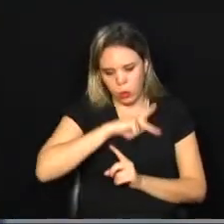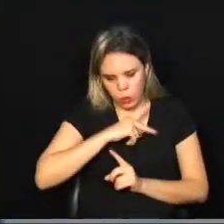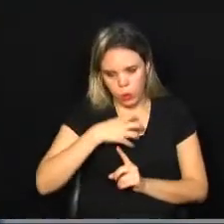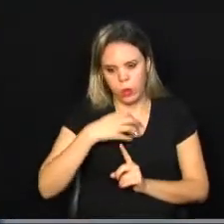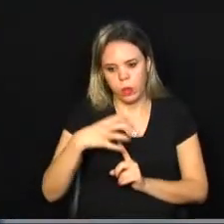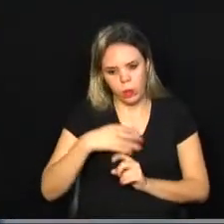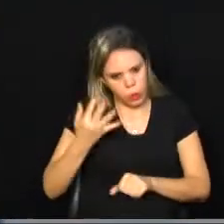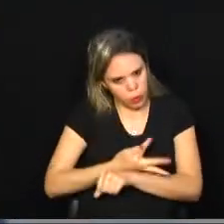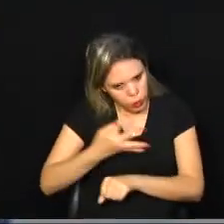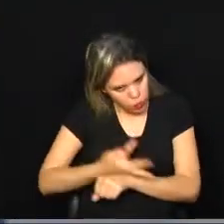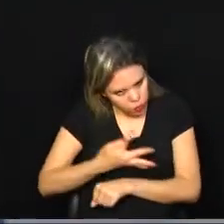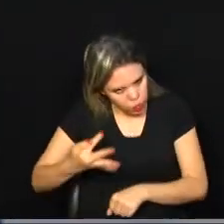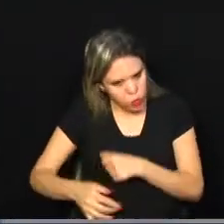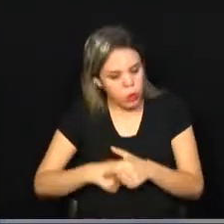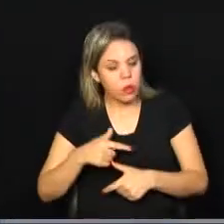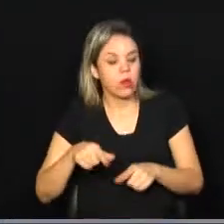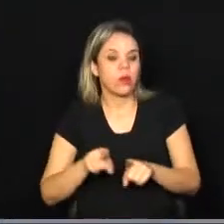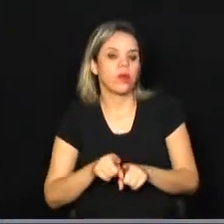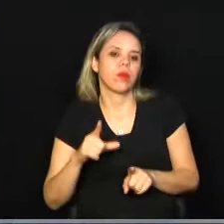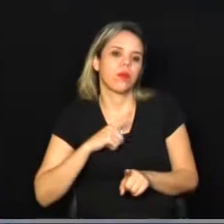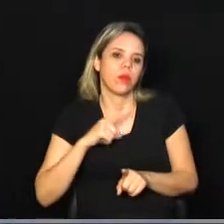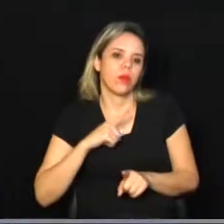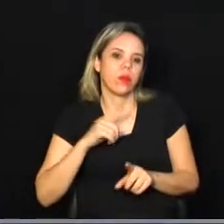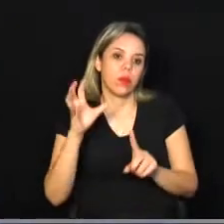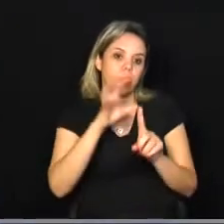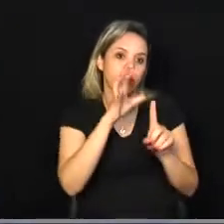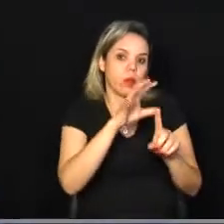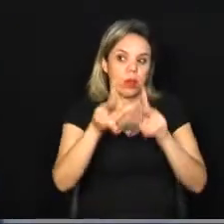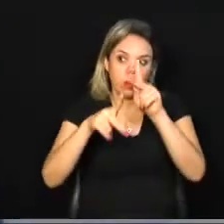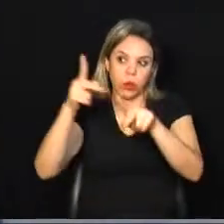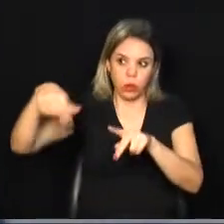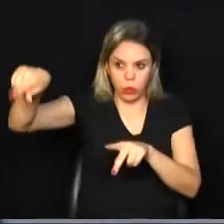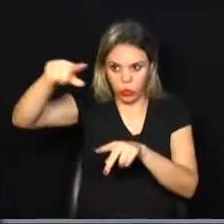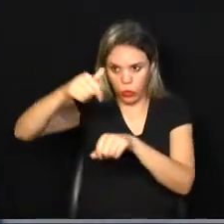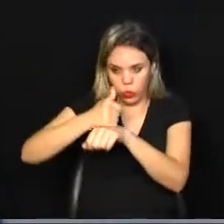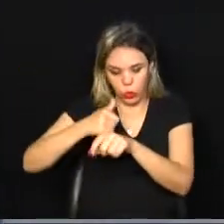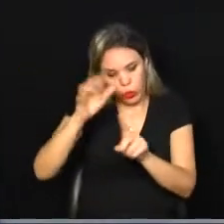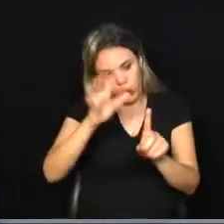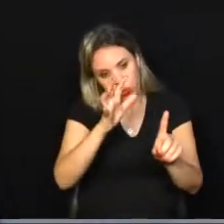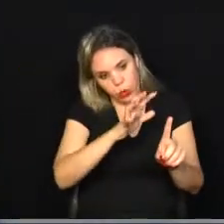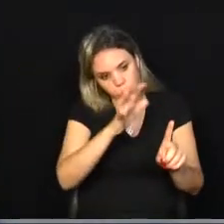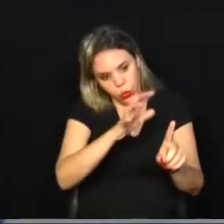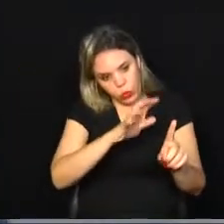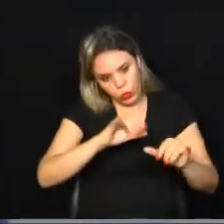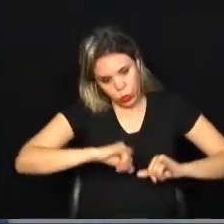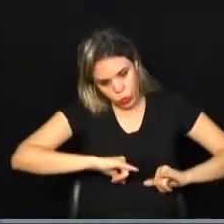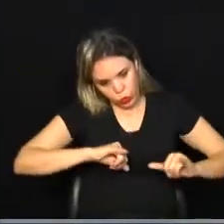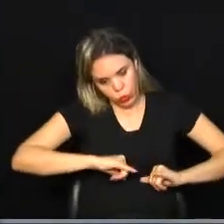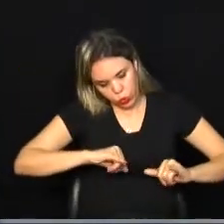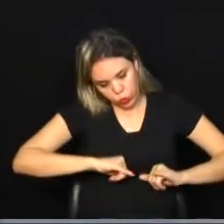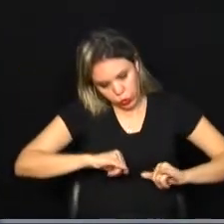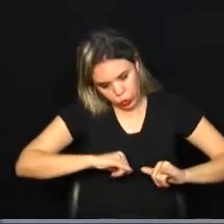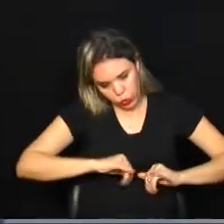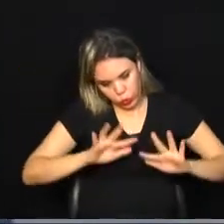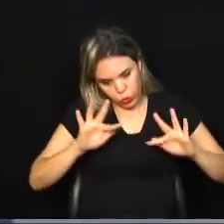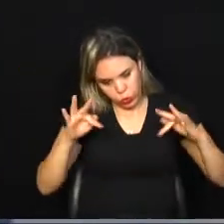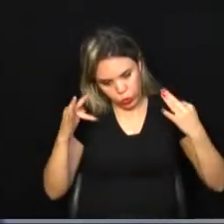sobre si mesmo, e existe a pressão externa, que é a pressão sofrida por